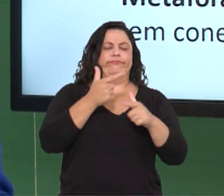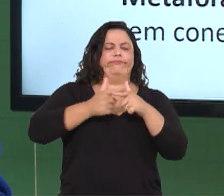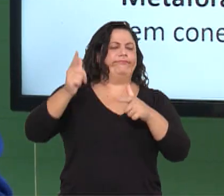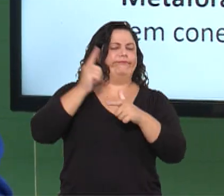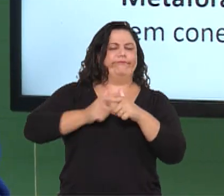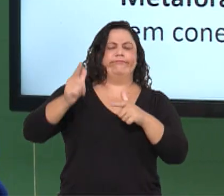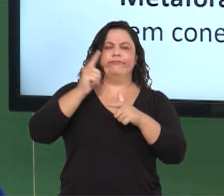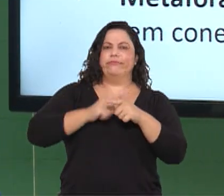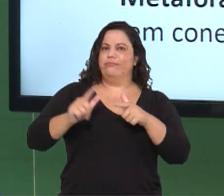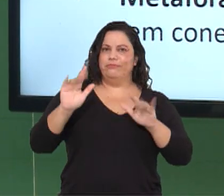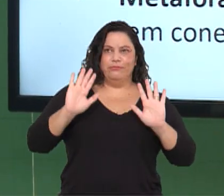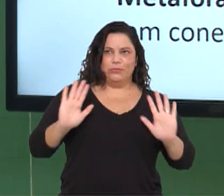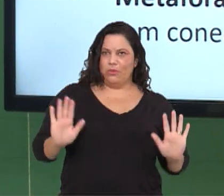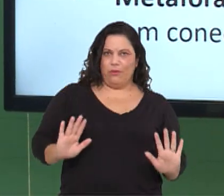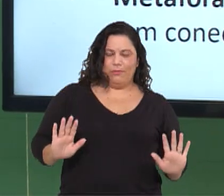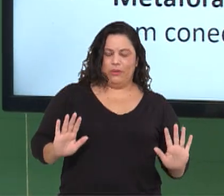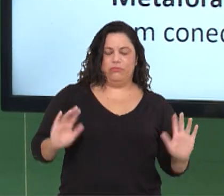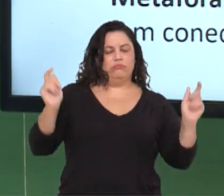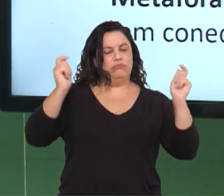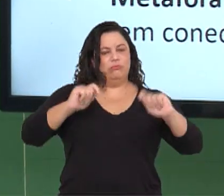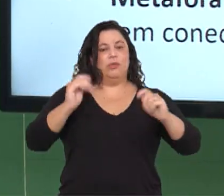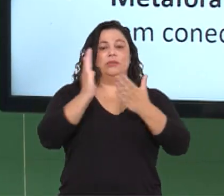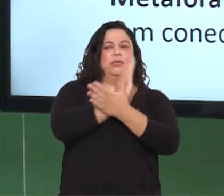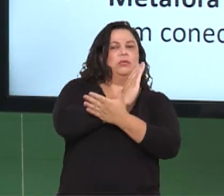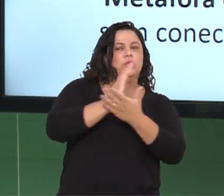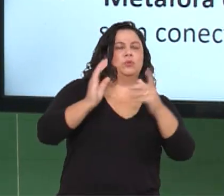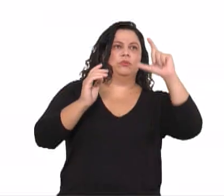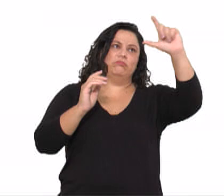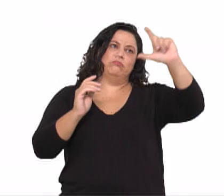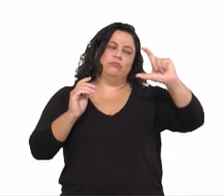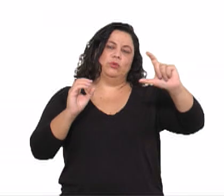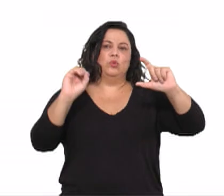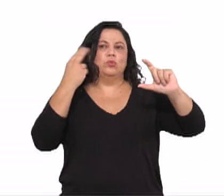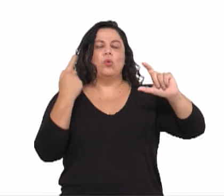certo? Pode ou não ser dividido em estrofes.